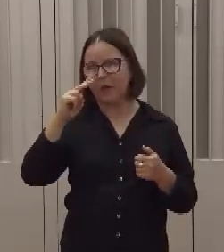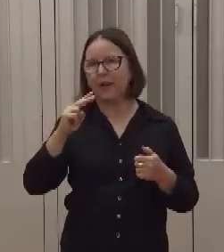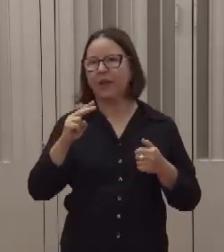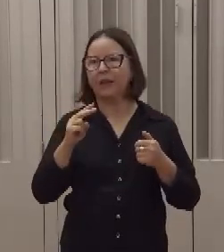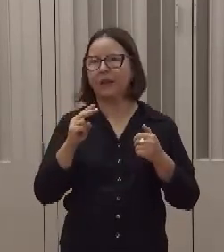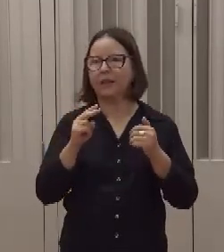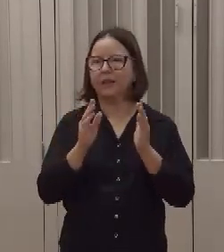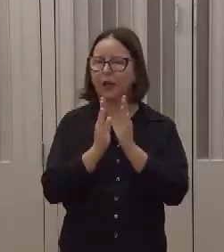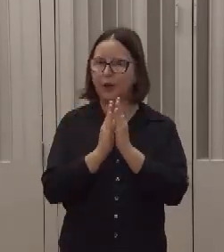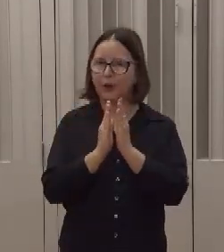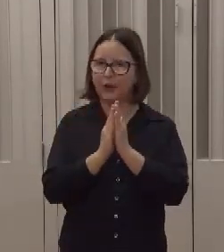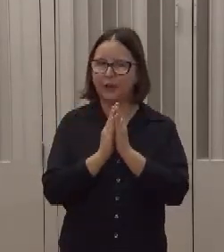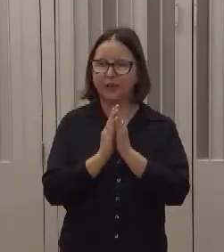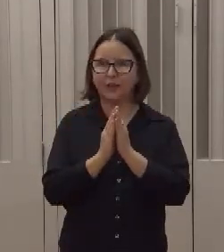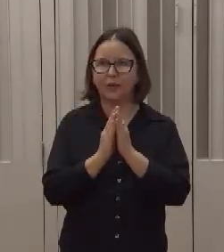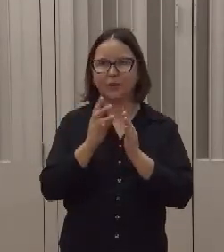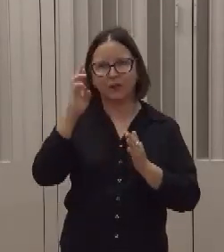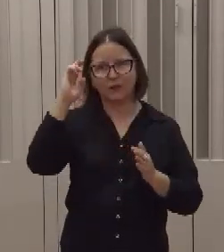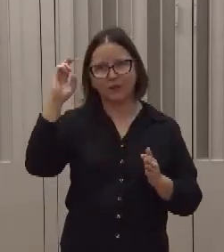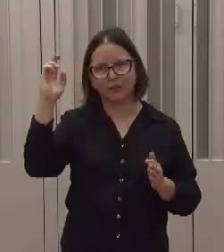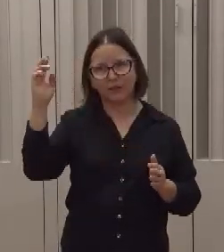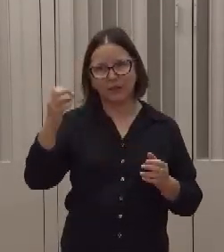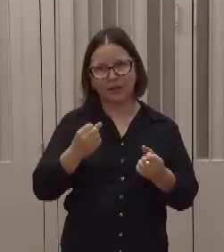6, 9 e 10.